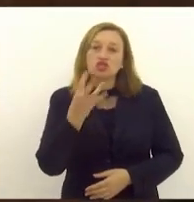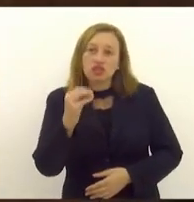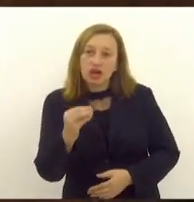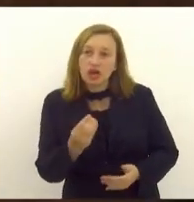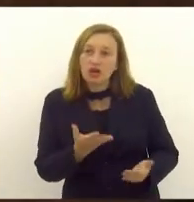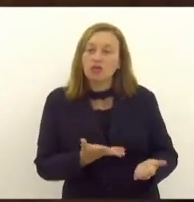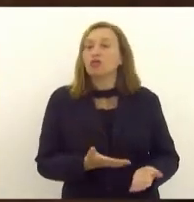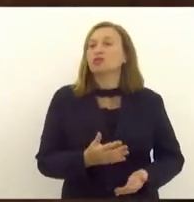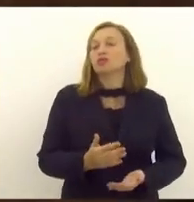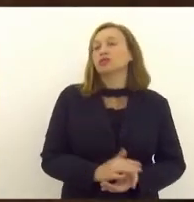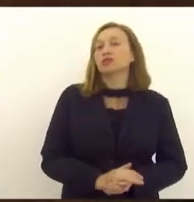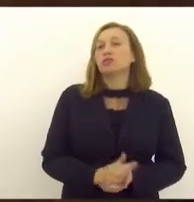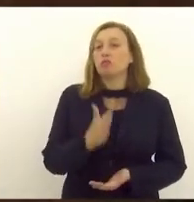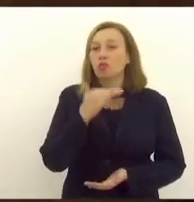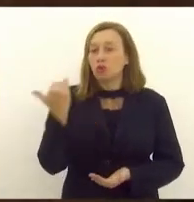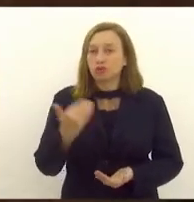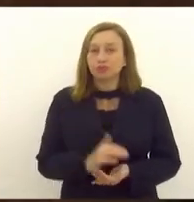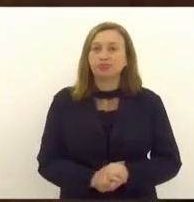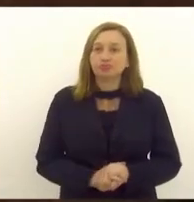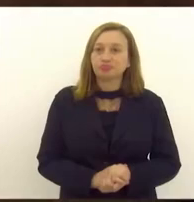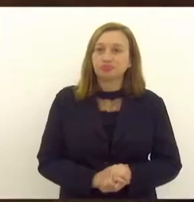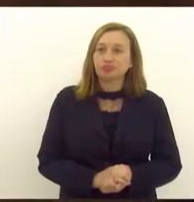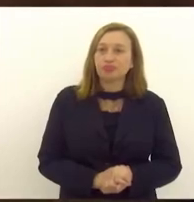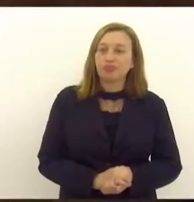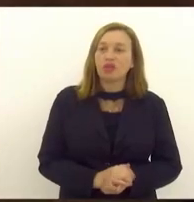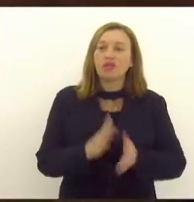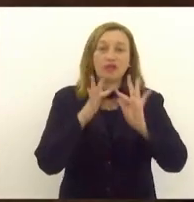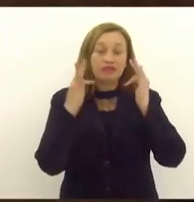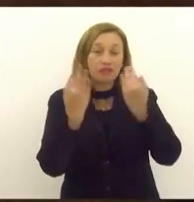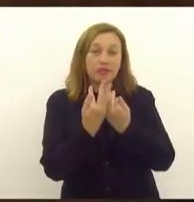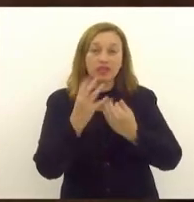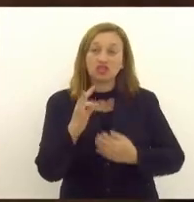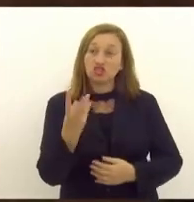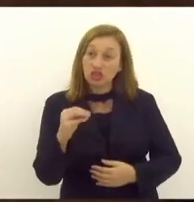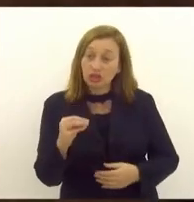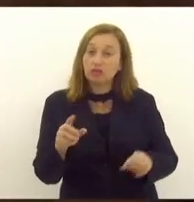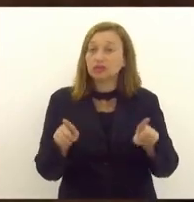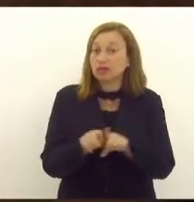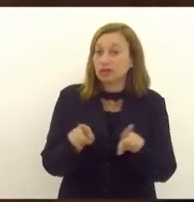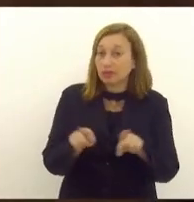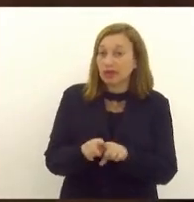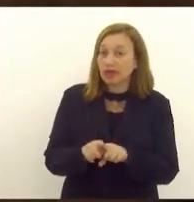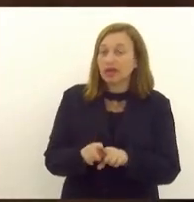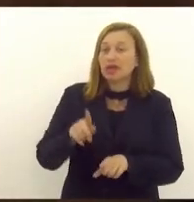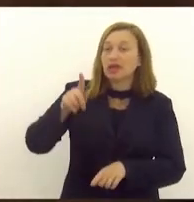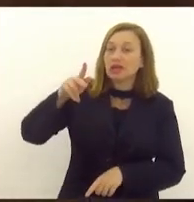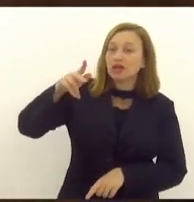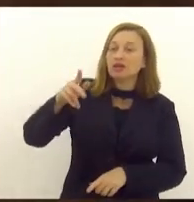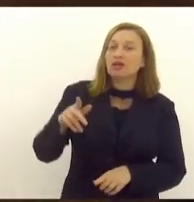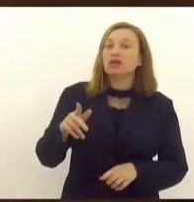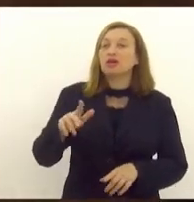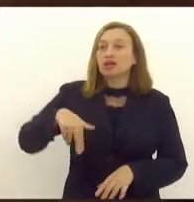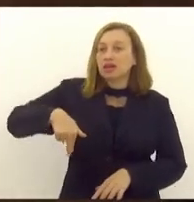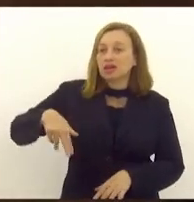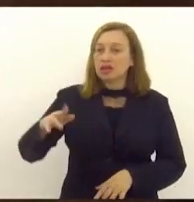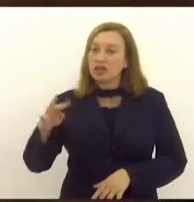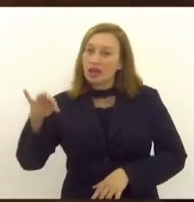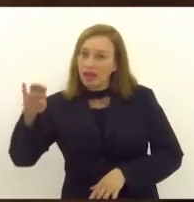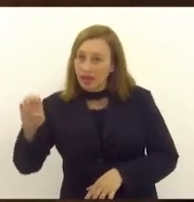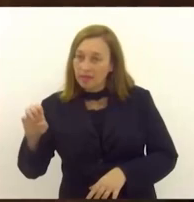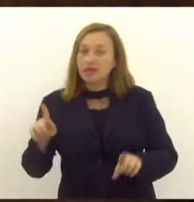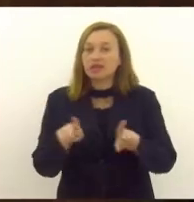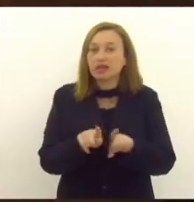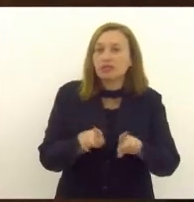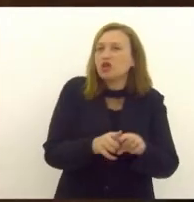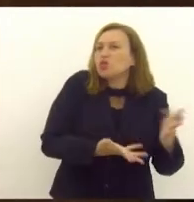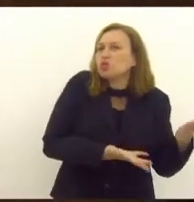na CDD de 13 anos atendemos né a família do Tiago bem como o Guilherme a família do Guilherme e